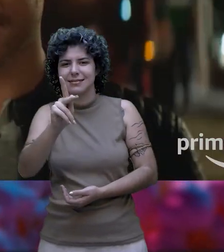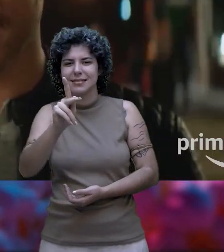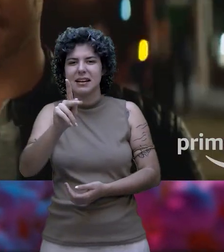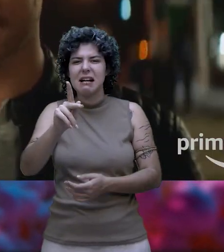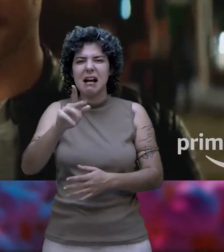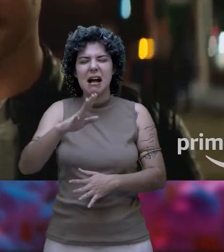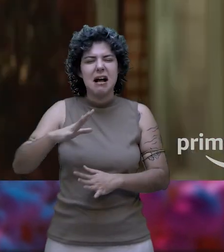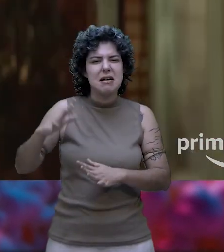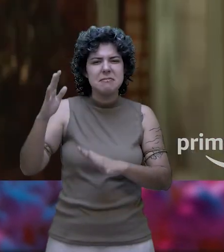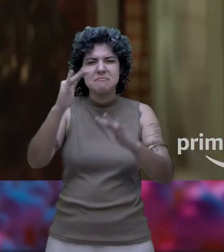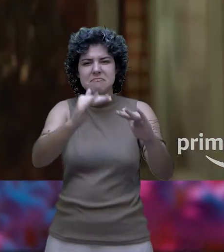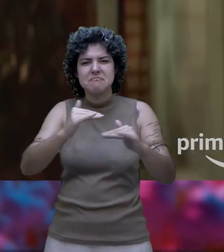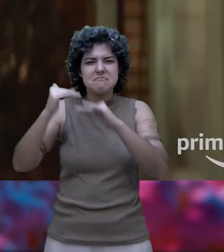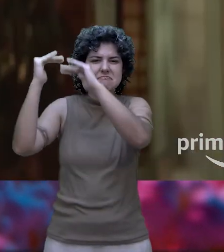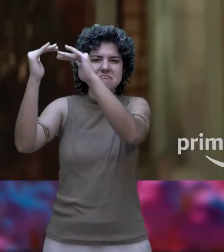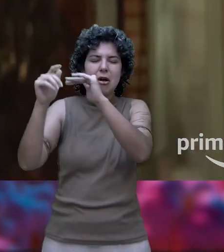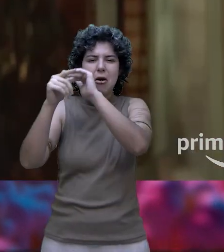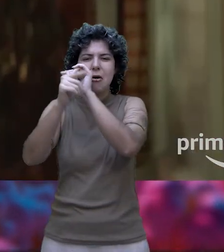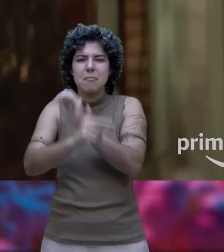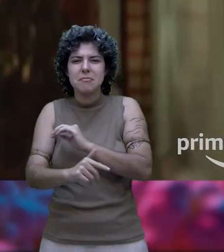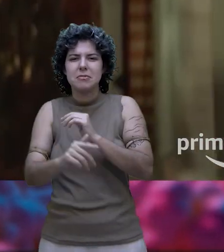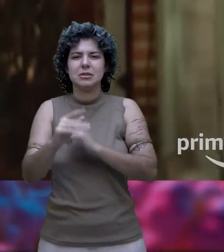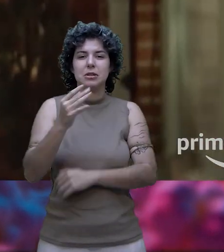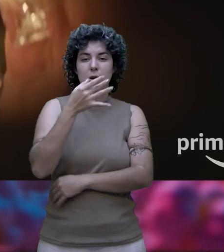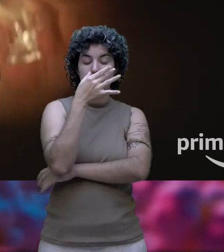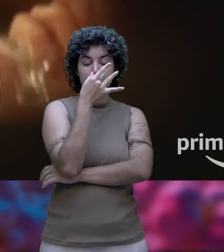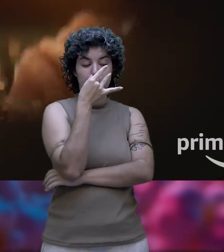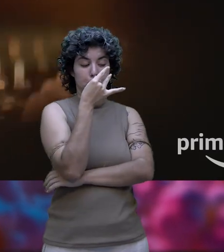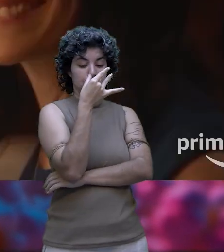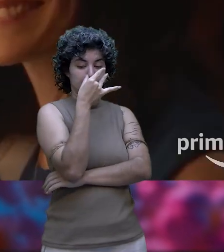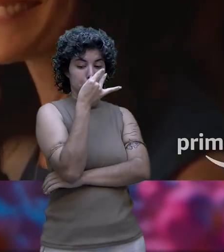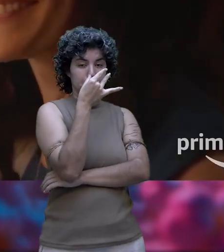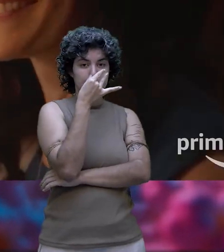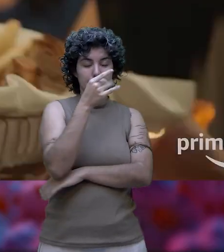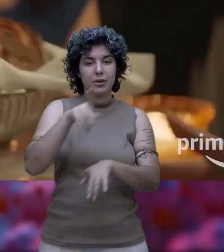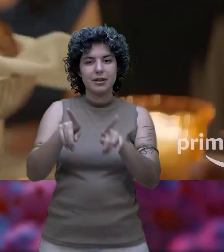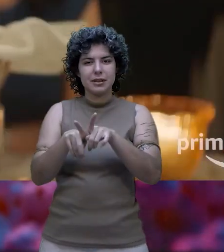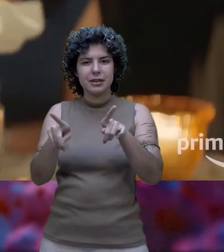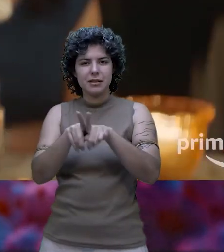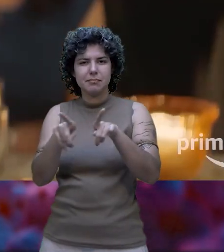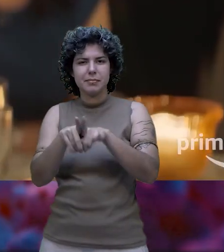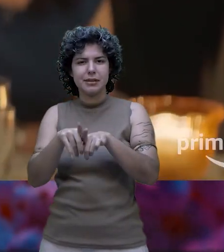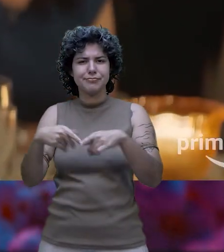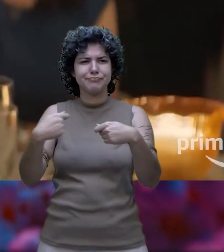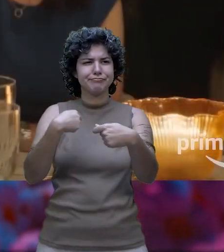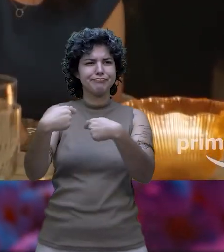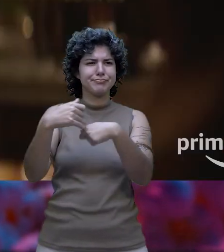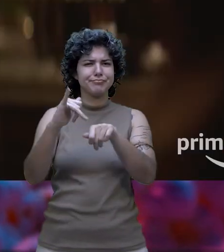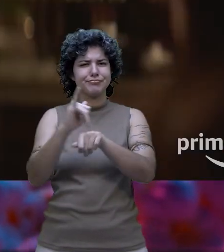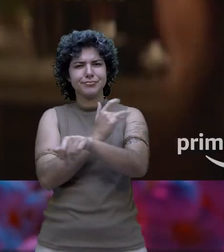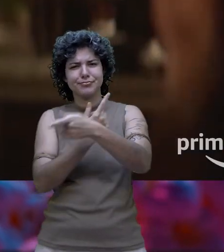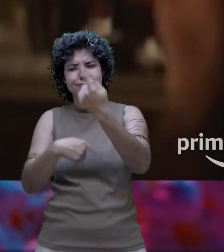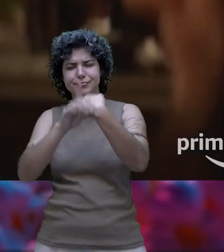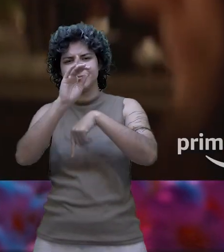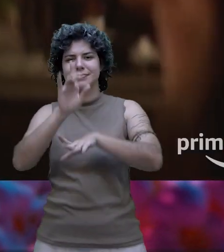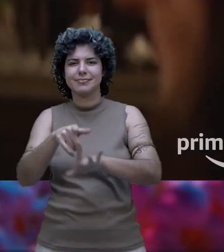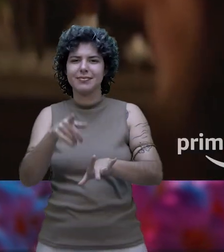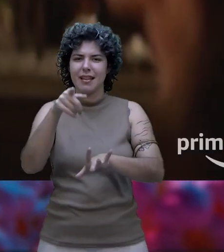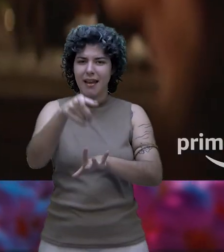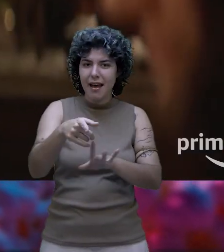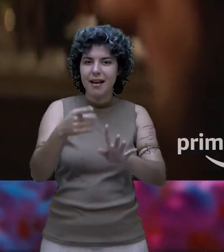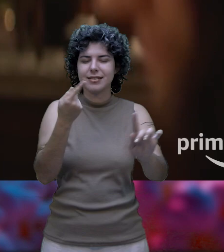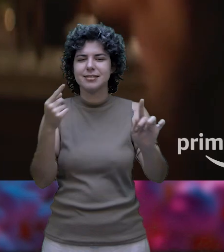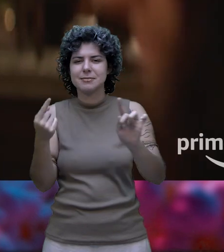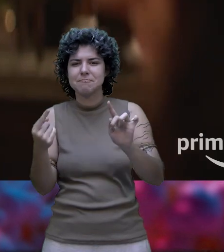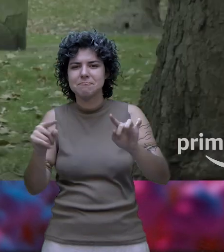da autossabotagem. Que tal uma mulher que ri da própria tragédia enquanto desafia todos os clichês de mulher perfeita?